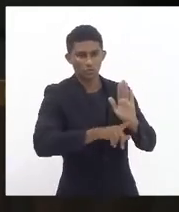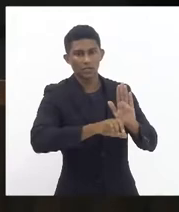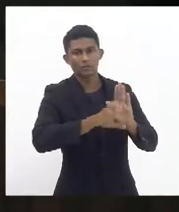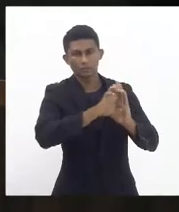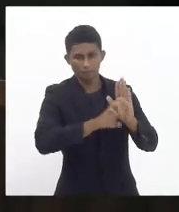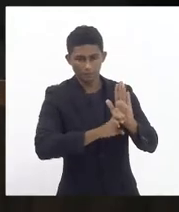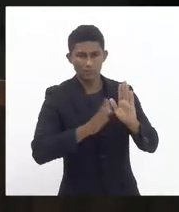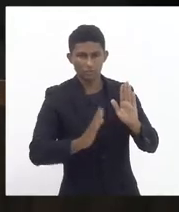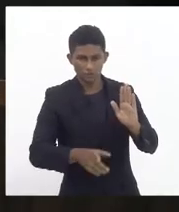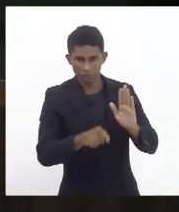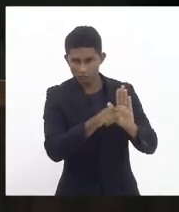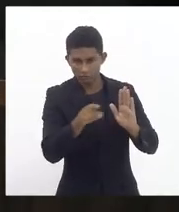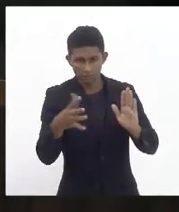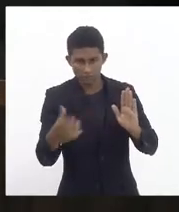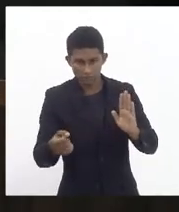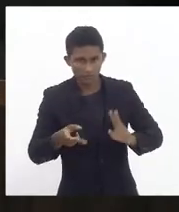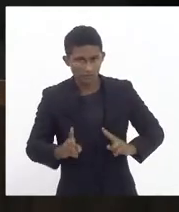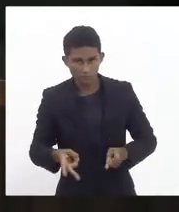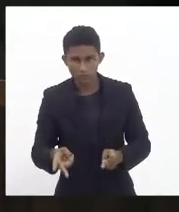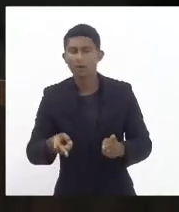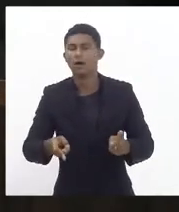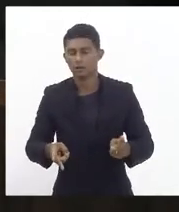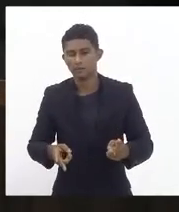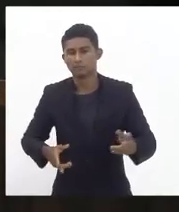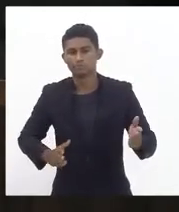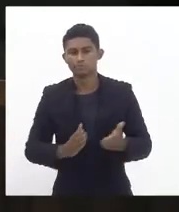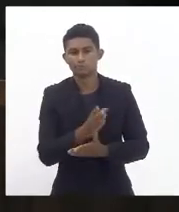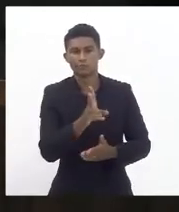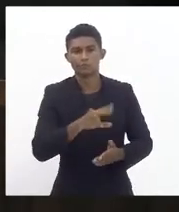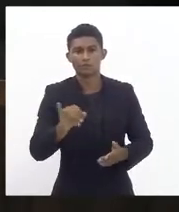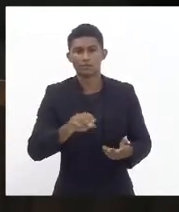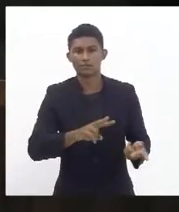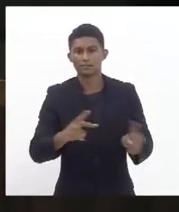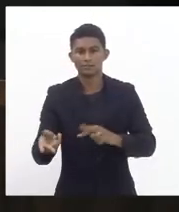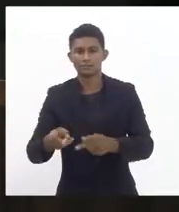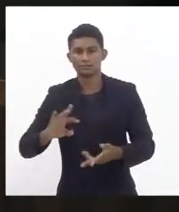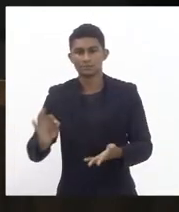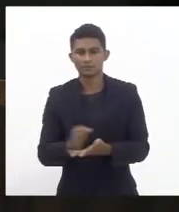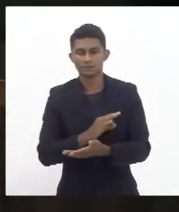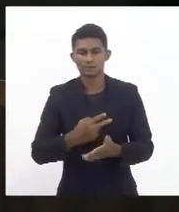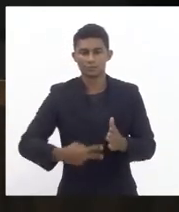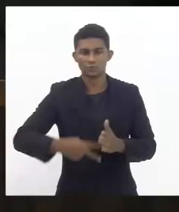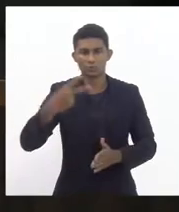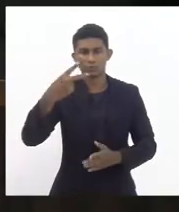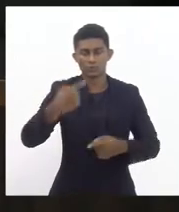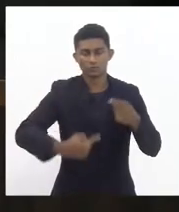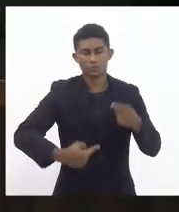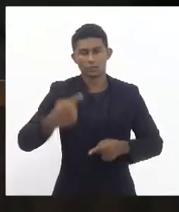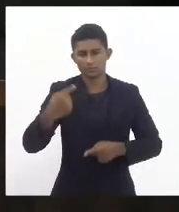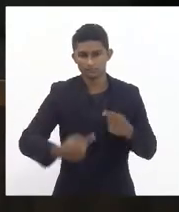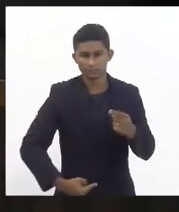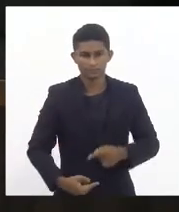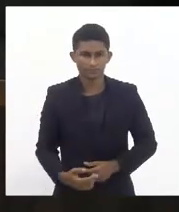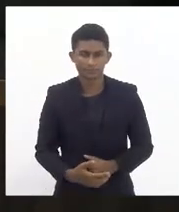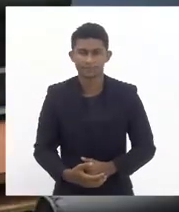assim emendados e os que aprovam permaneçam Como estão aprovado vai redação do vencido para a segunda discussão